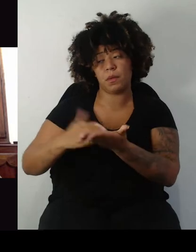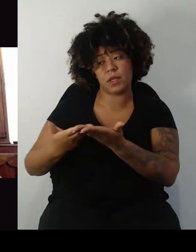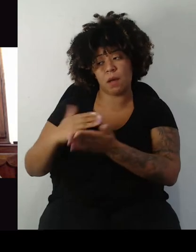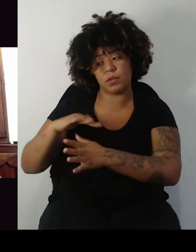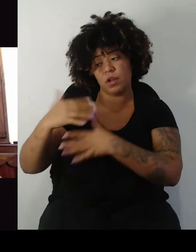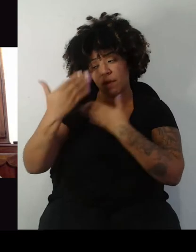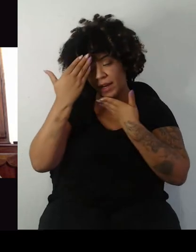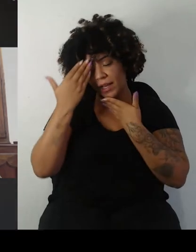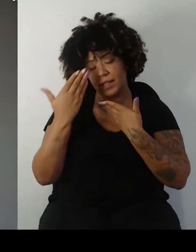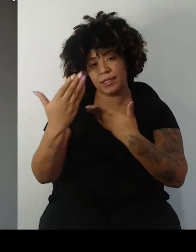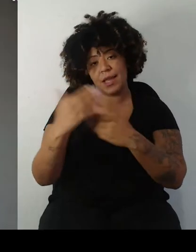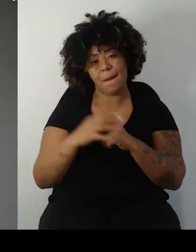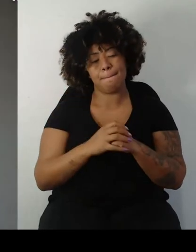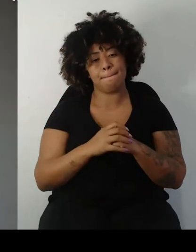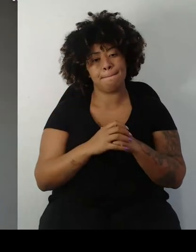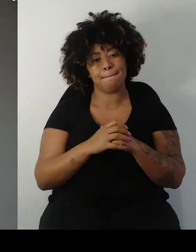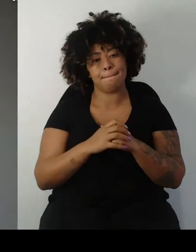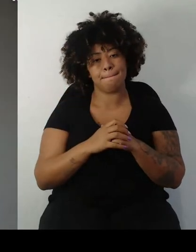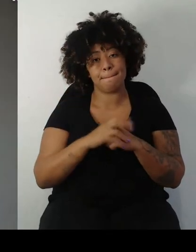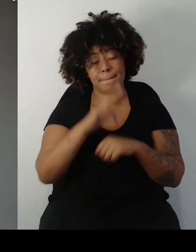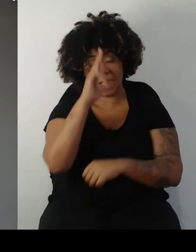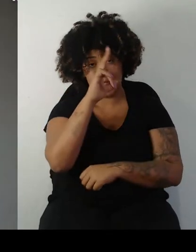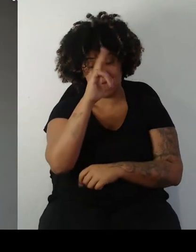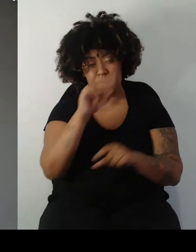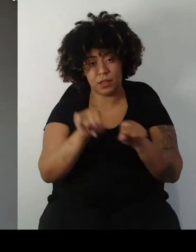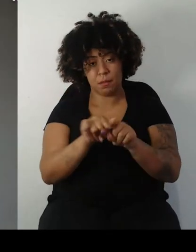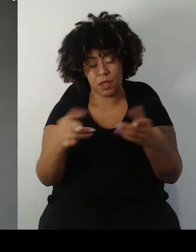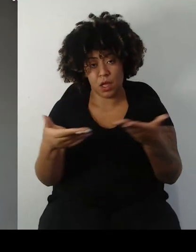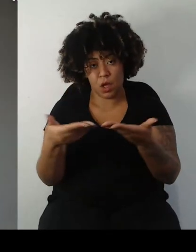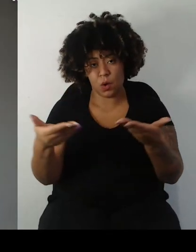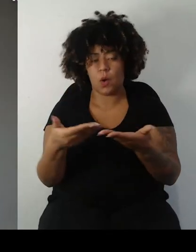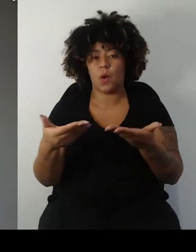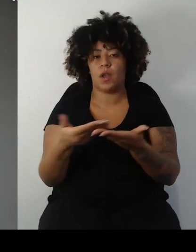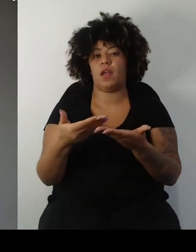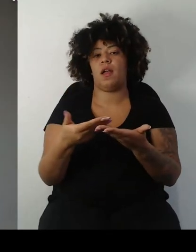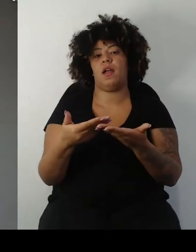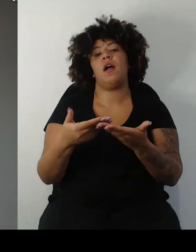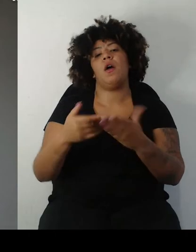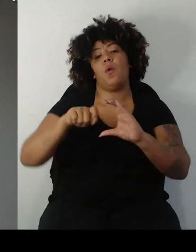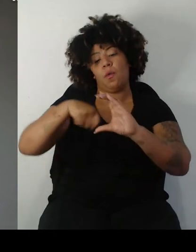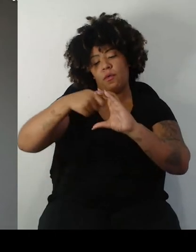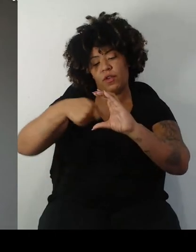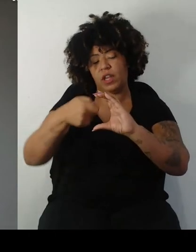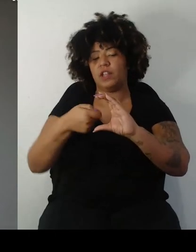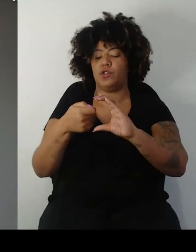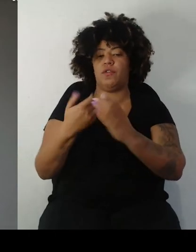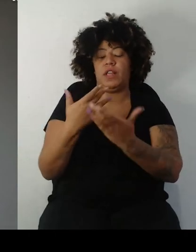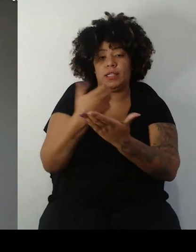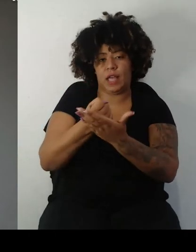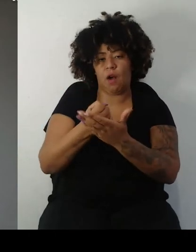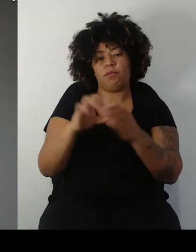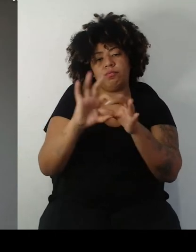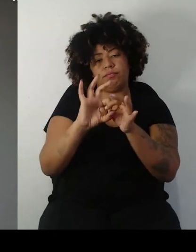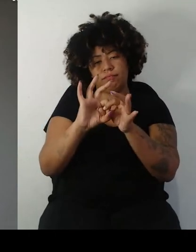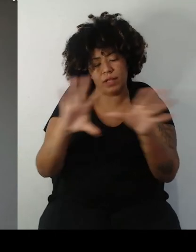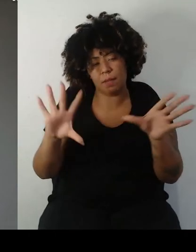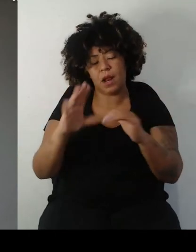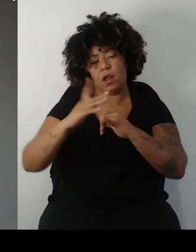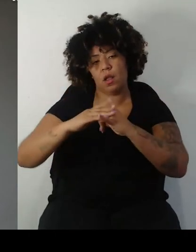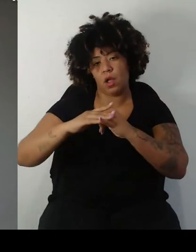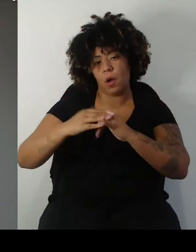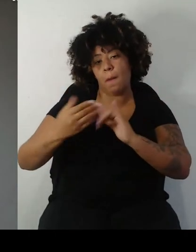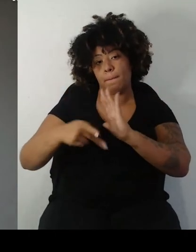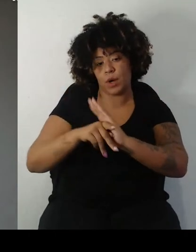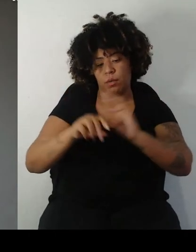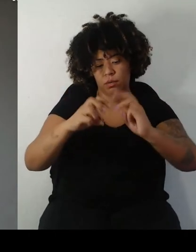libras Lembrando que a gravação desse seminário ficará disponível no nosso canal no YouTube e tudo mais e poderá